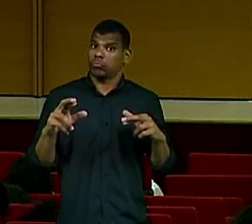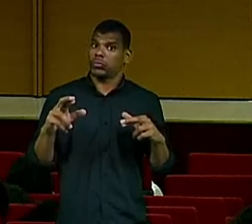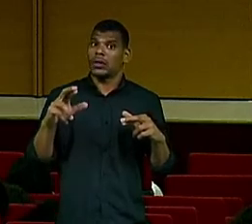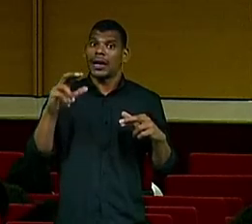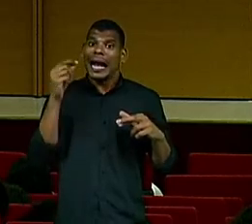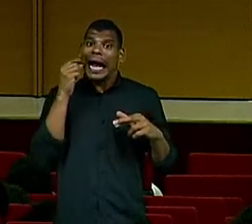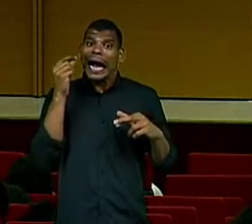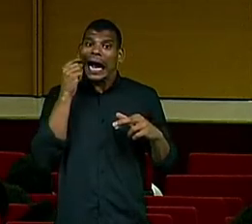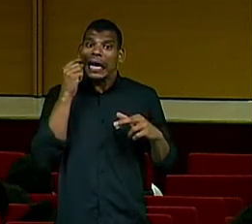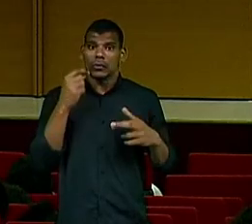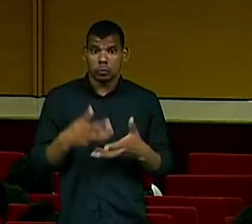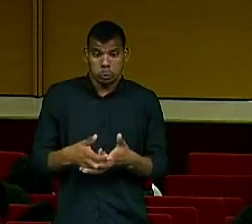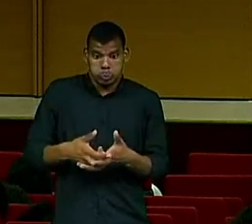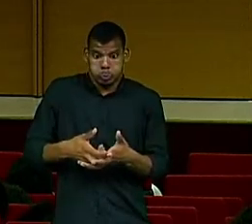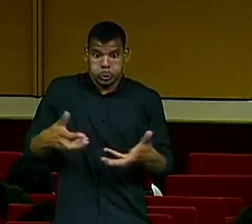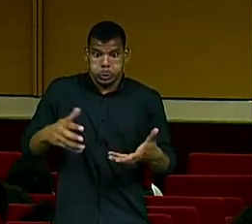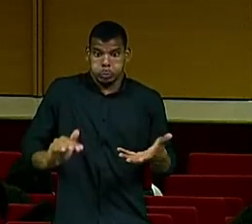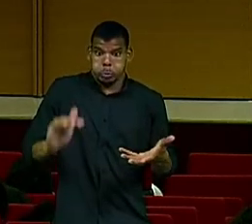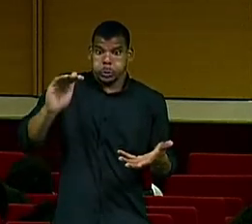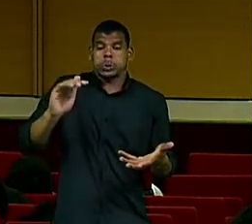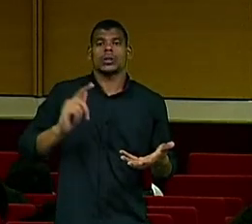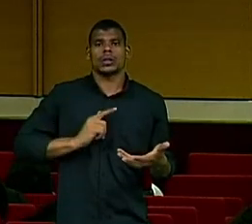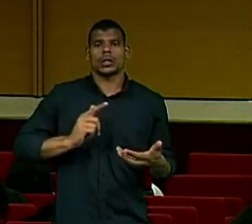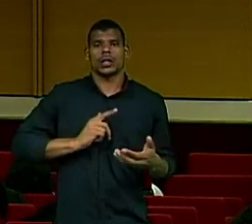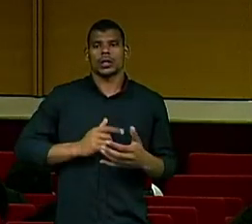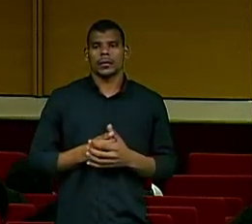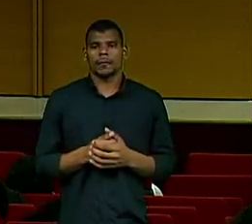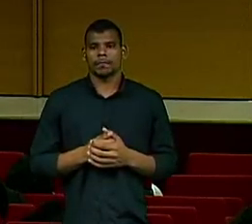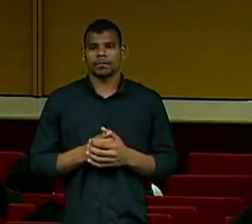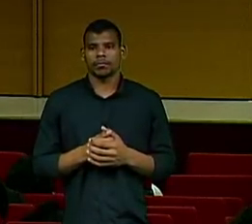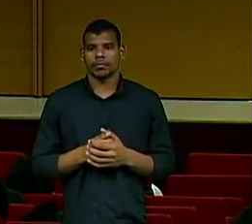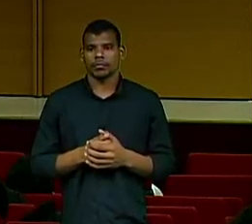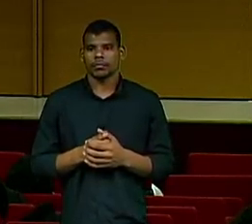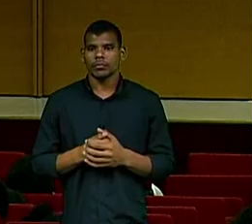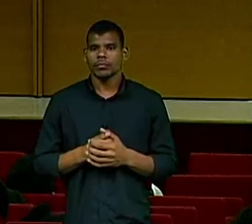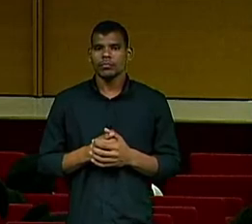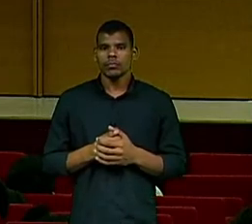rato o gabiru